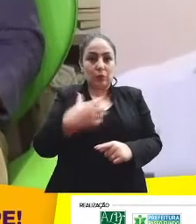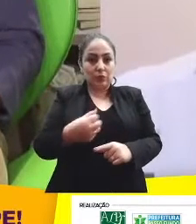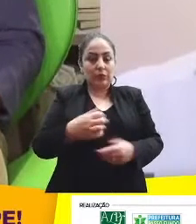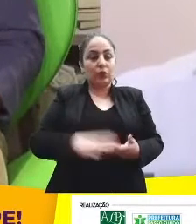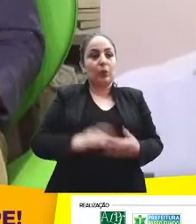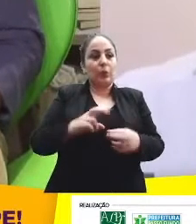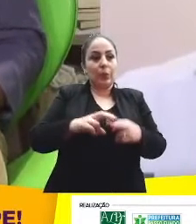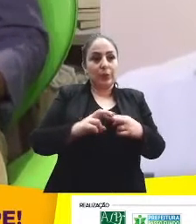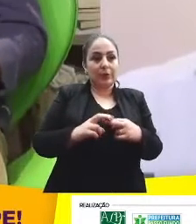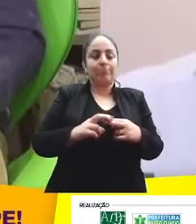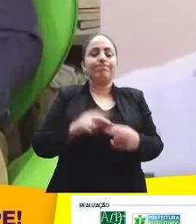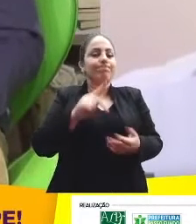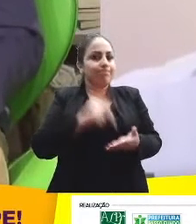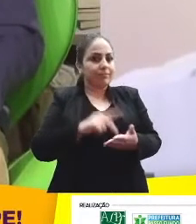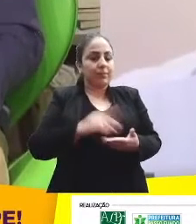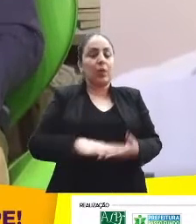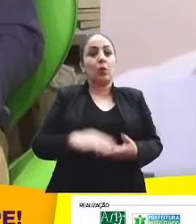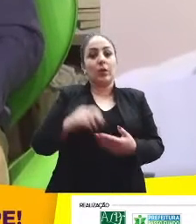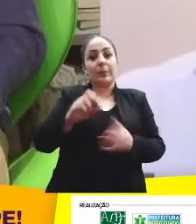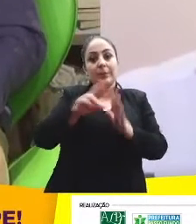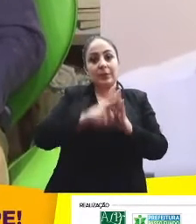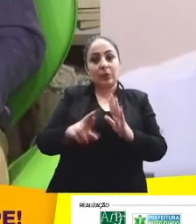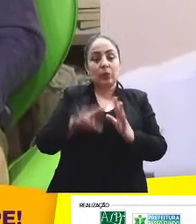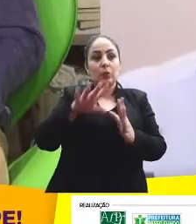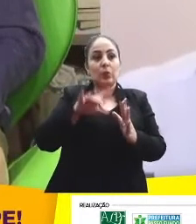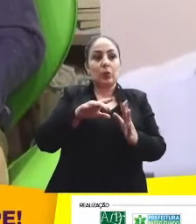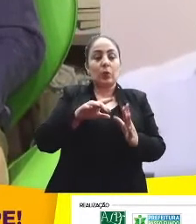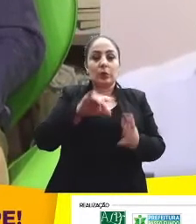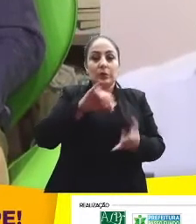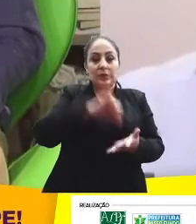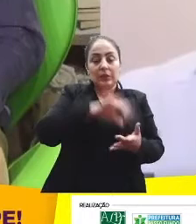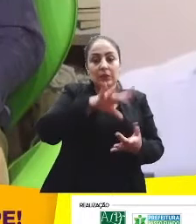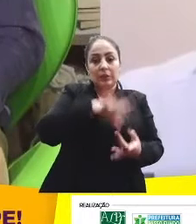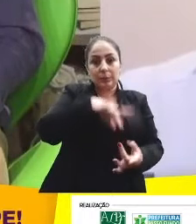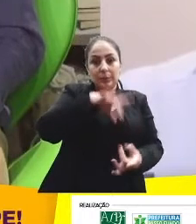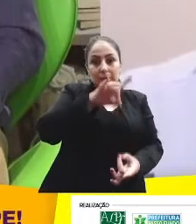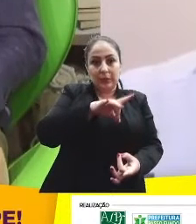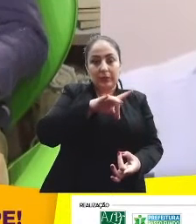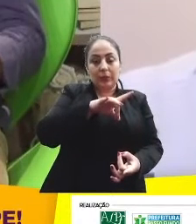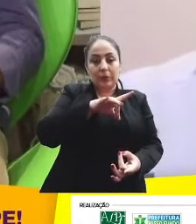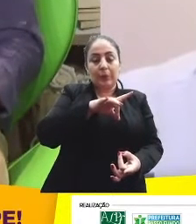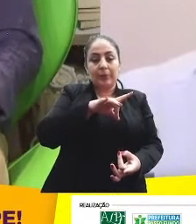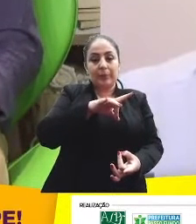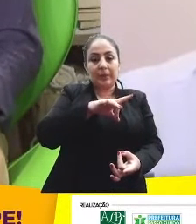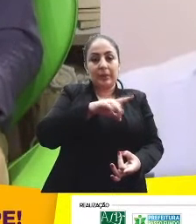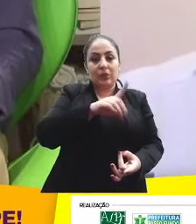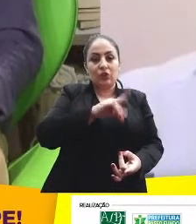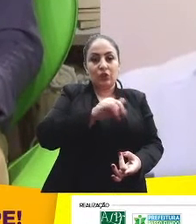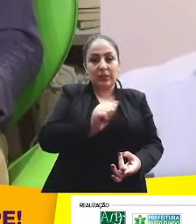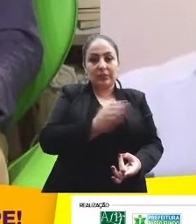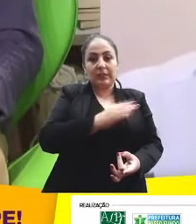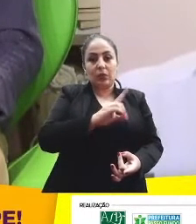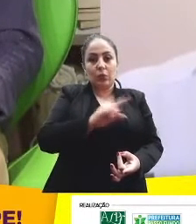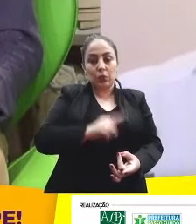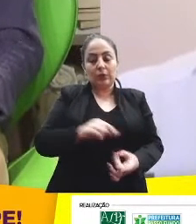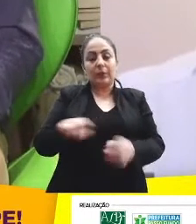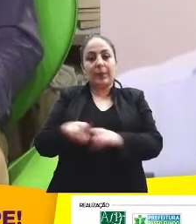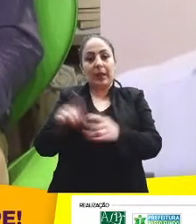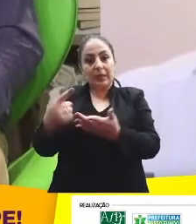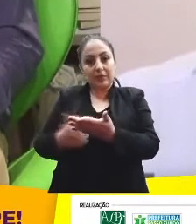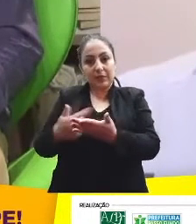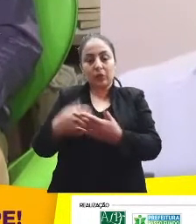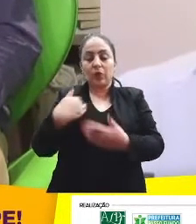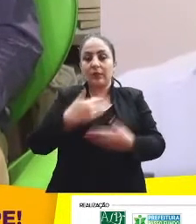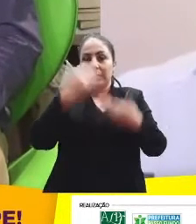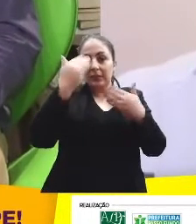Né? Então, em nome do Centro Espírita de Caridade Dias da Cruz, da Livraria Espírita Leax, que está na feira, a gente agradece a todos